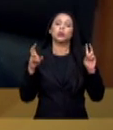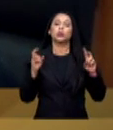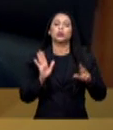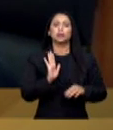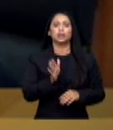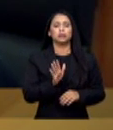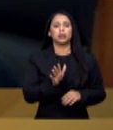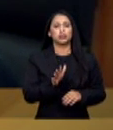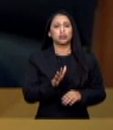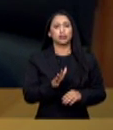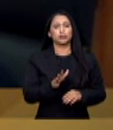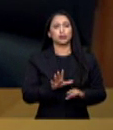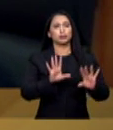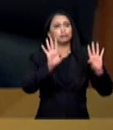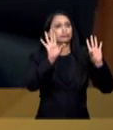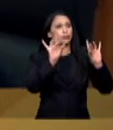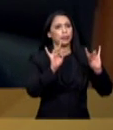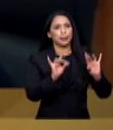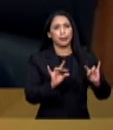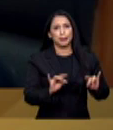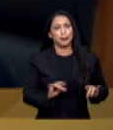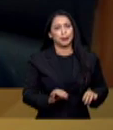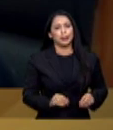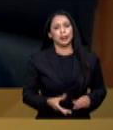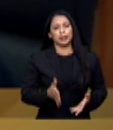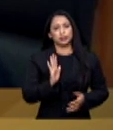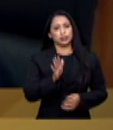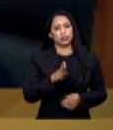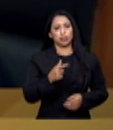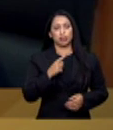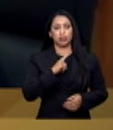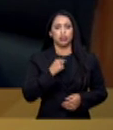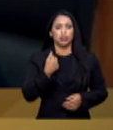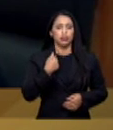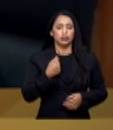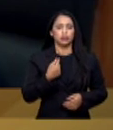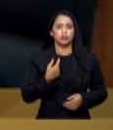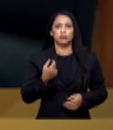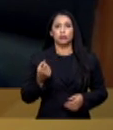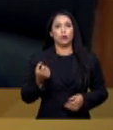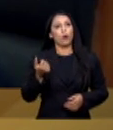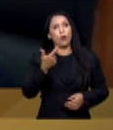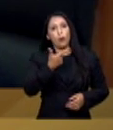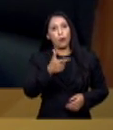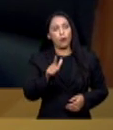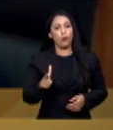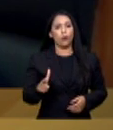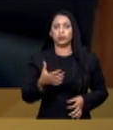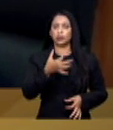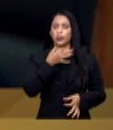está exaurida. Não pretendo abrir um novo caminho.